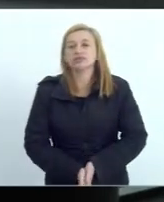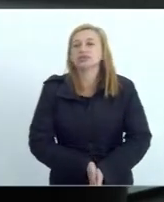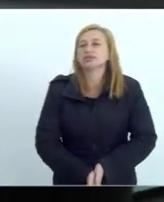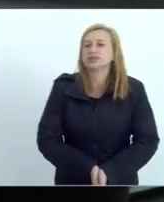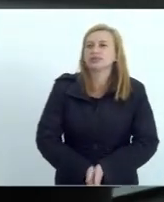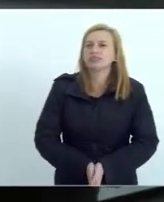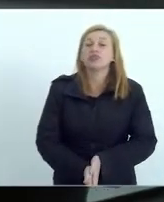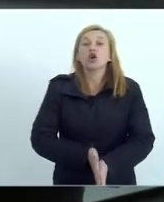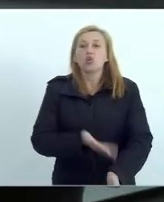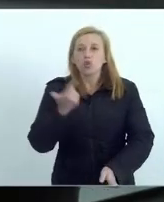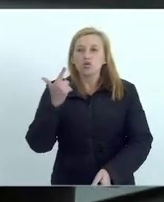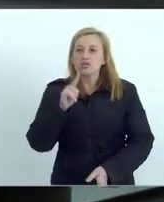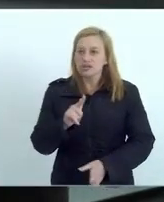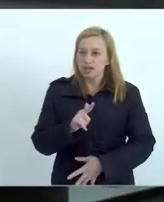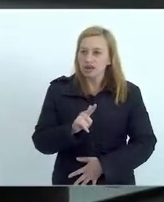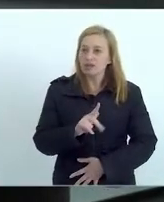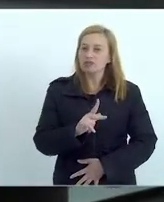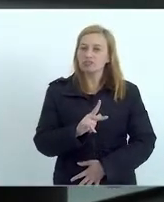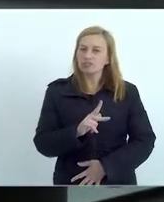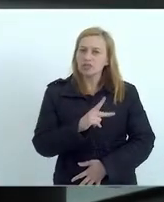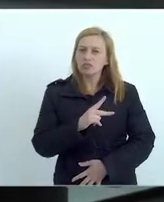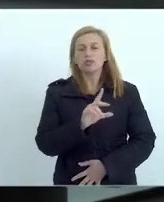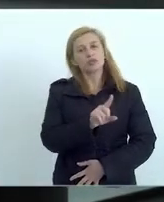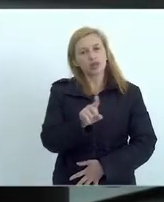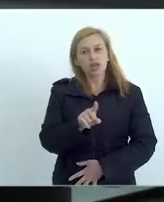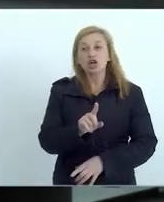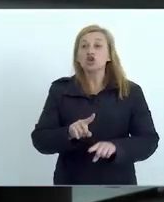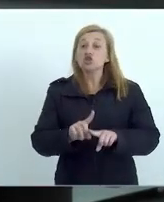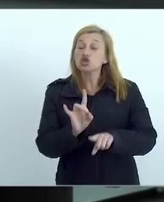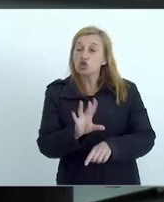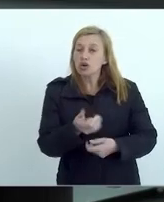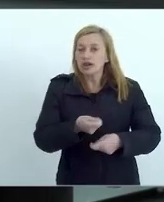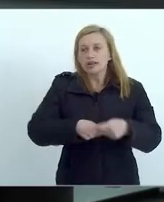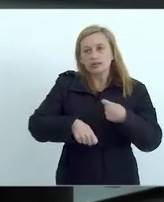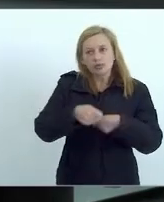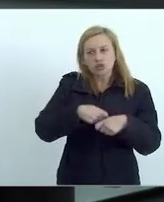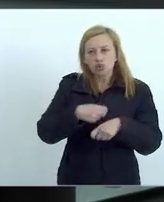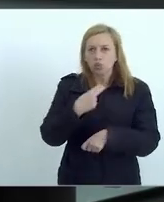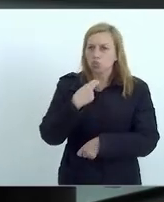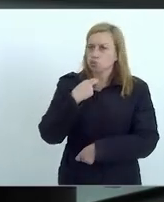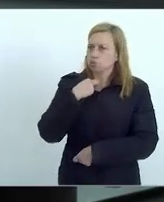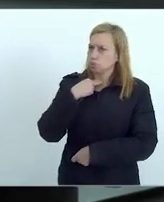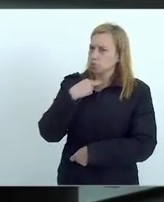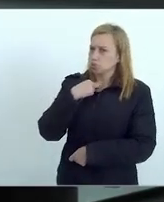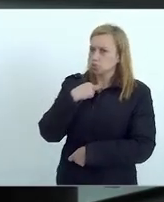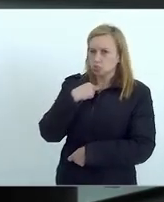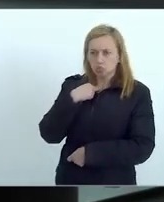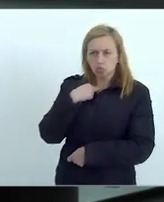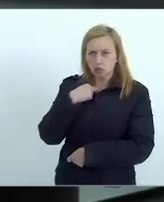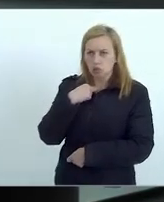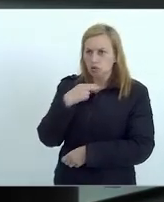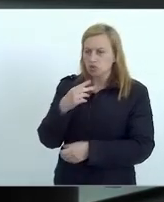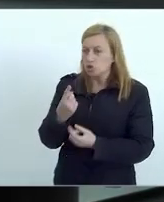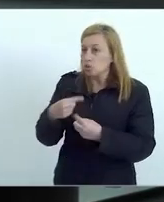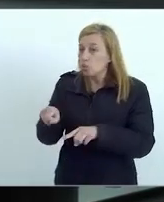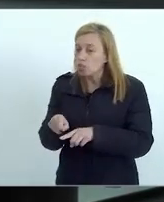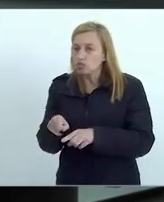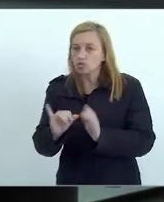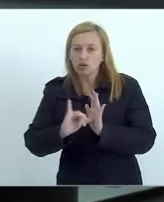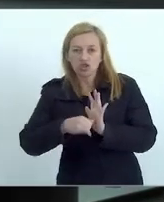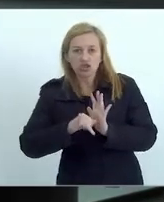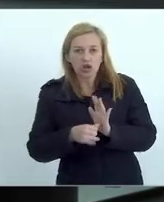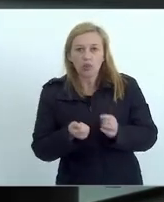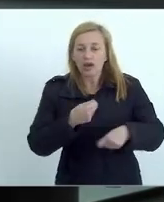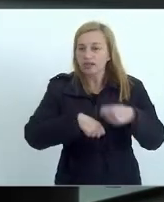ele consegue individualmente para ele só que a administração eu não o judicializar o edital